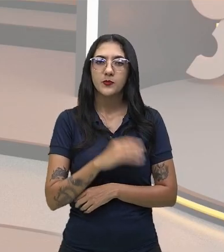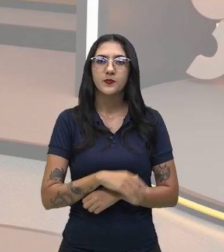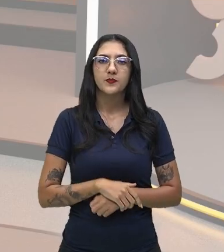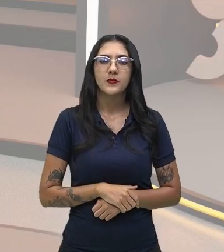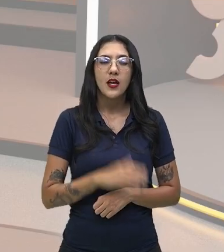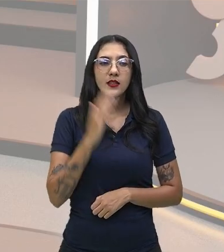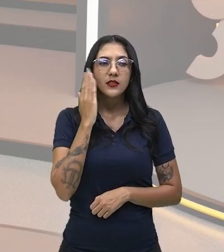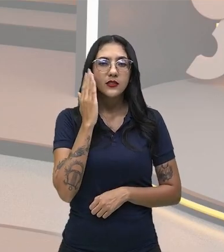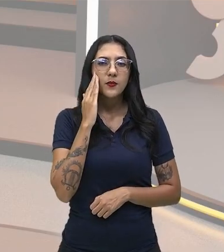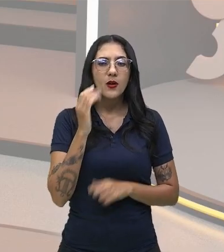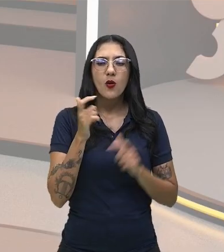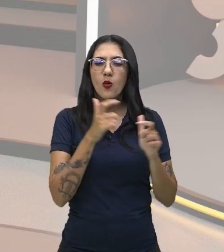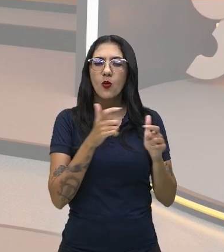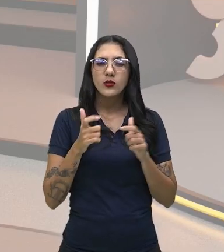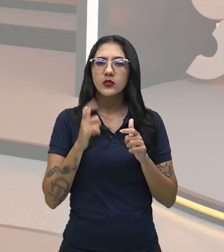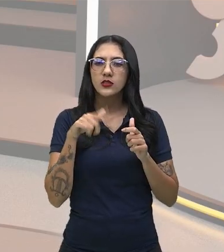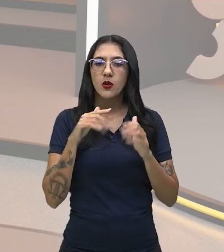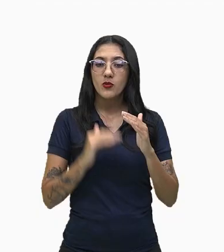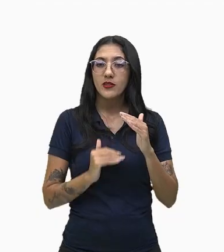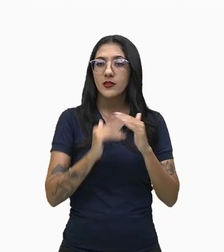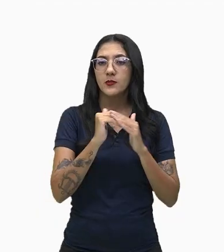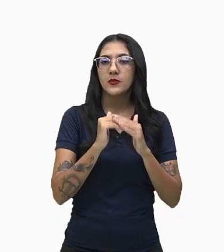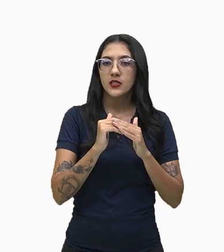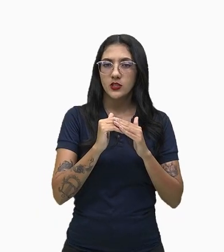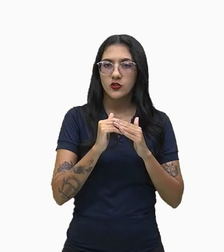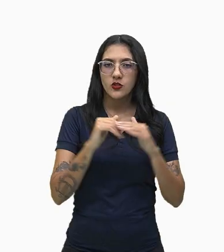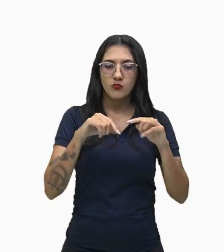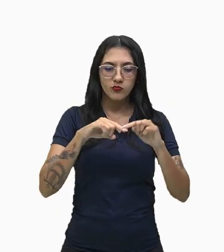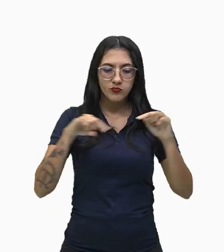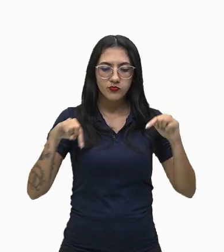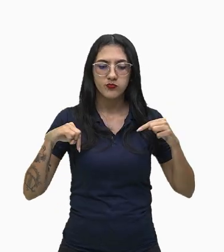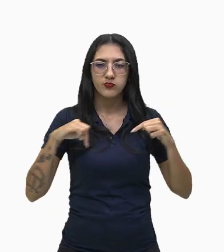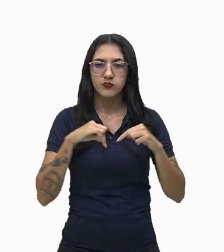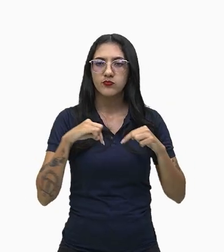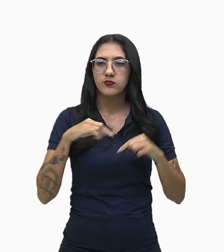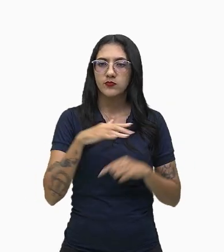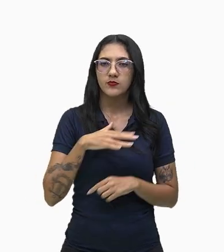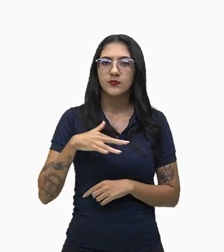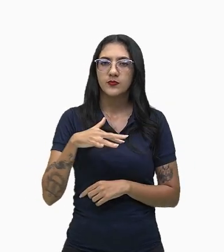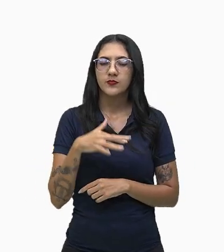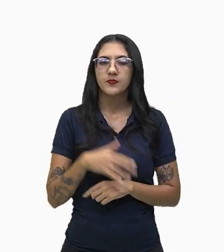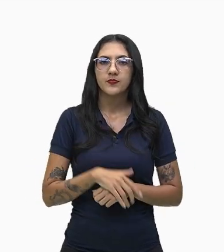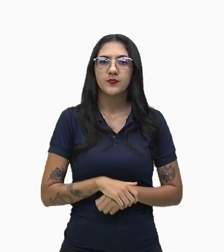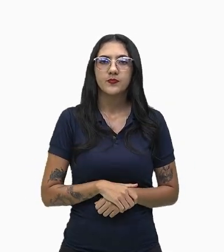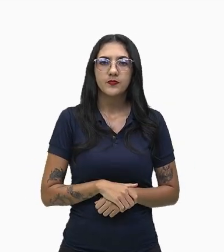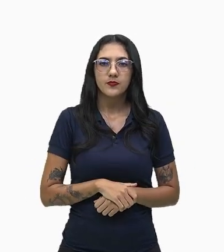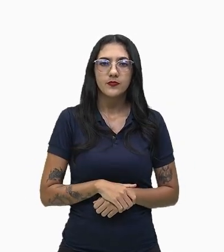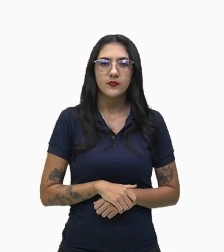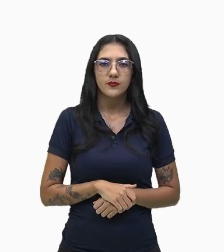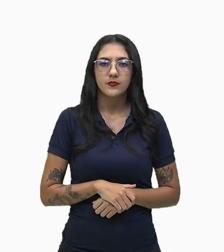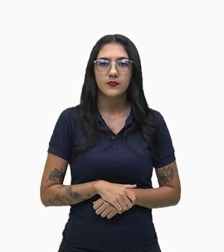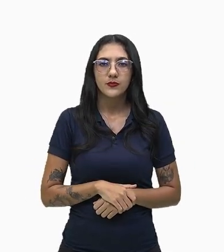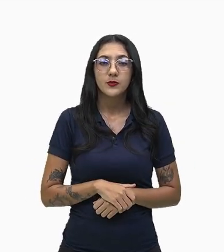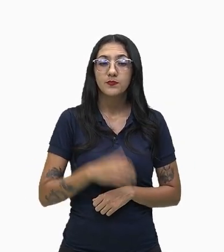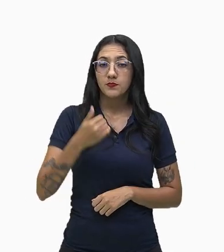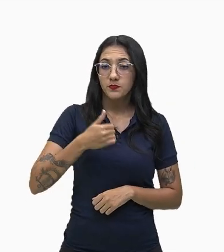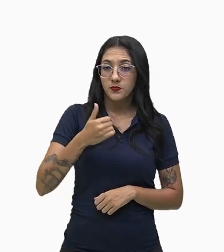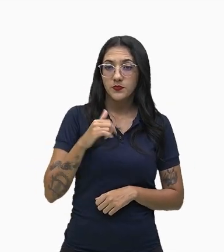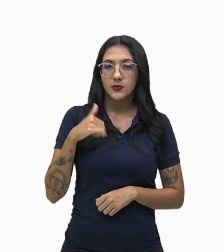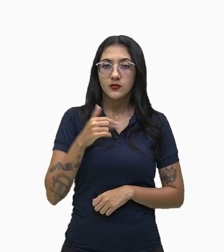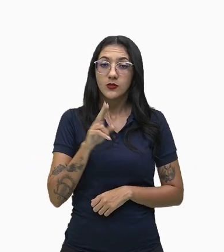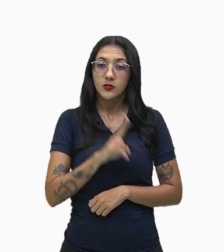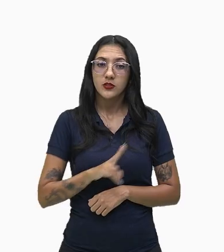os limites do nosso território. E aí a gente vai verificar, primeiramente, utilizando